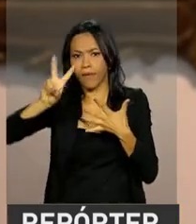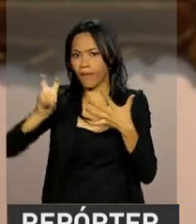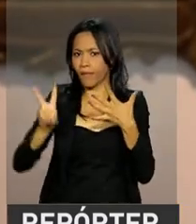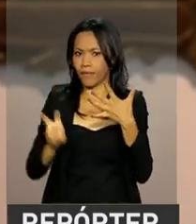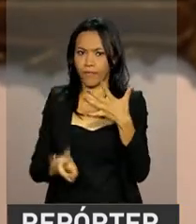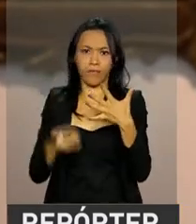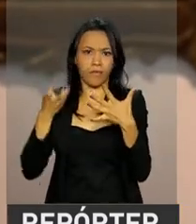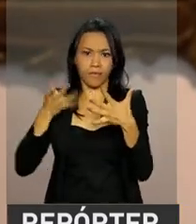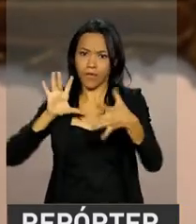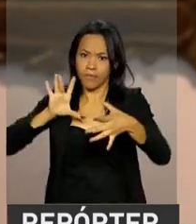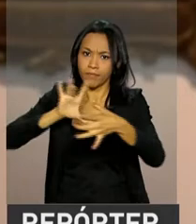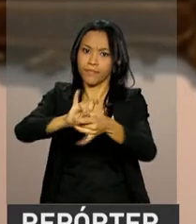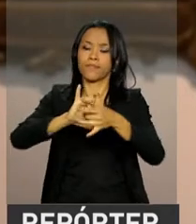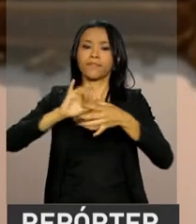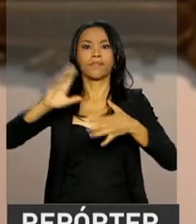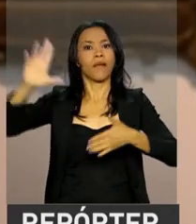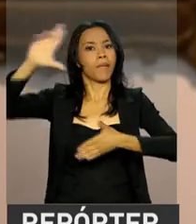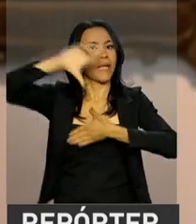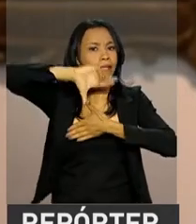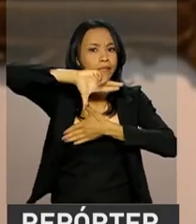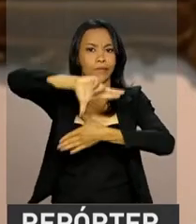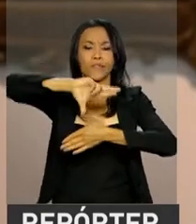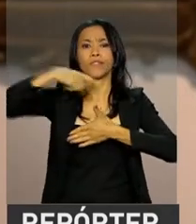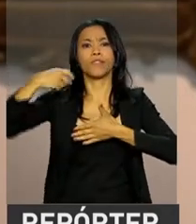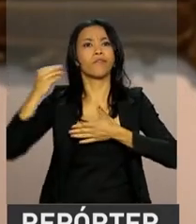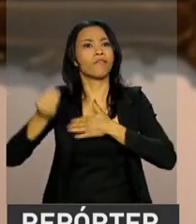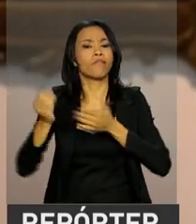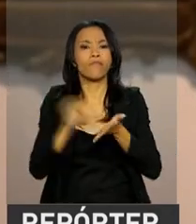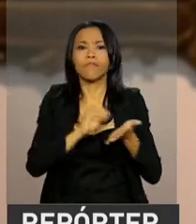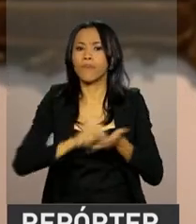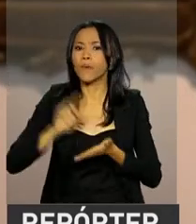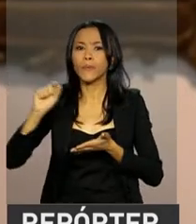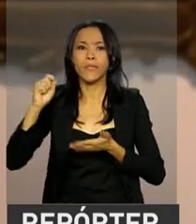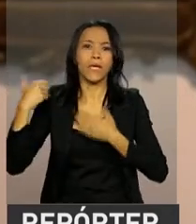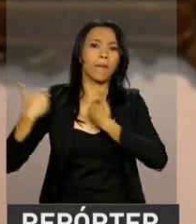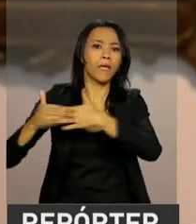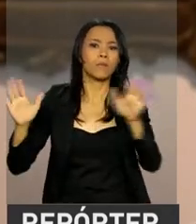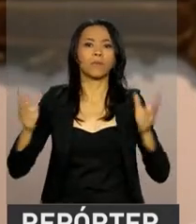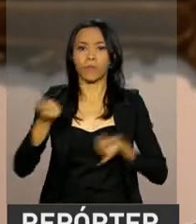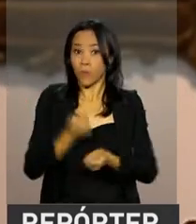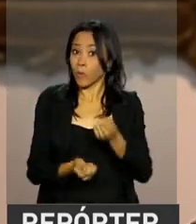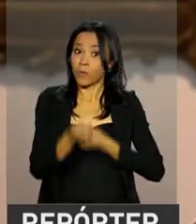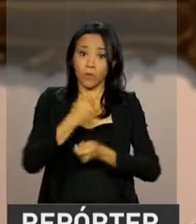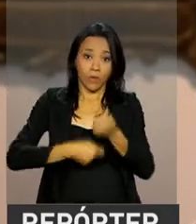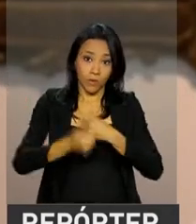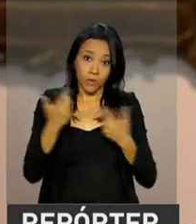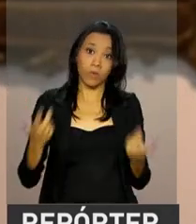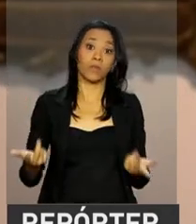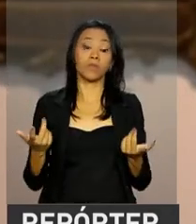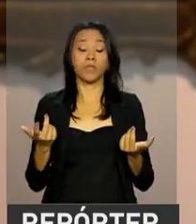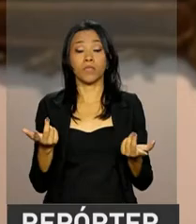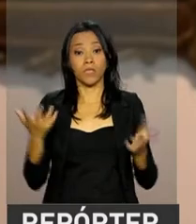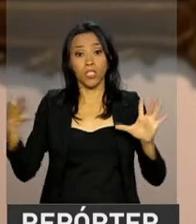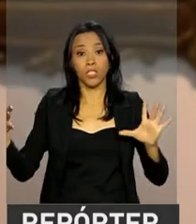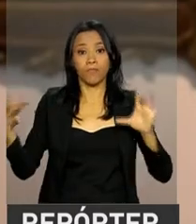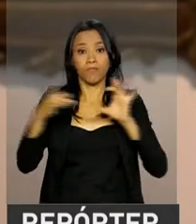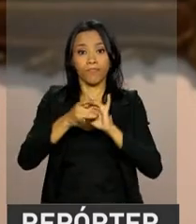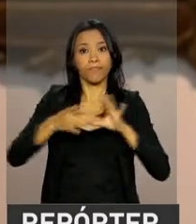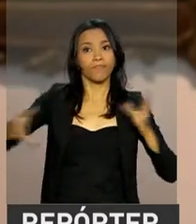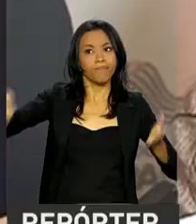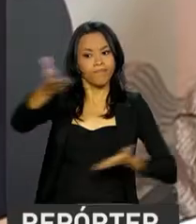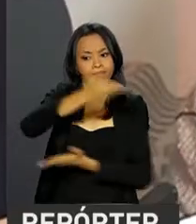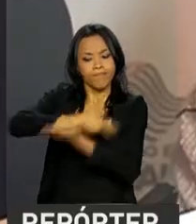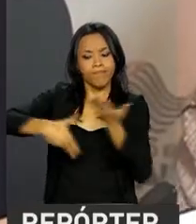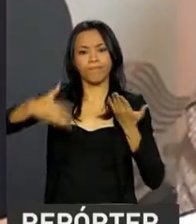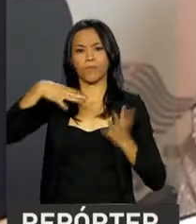continente nem ligadas à américa latina necessidade de abertura da economia de inserção internacional as cadeias globais de